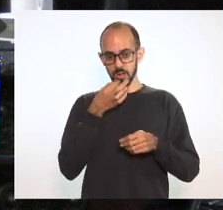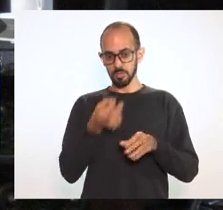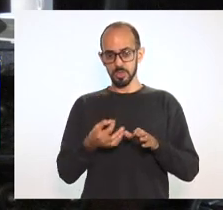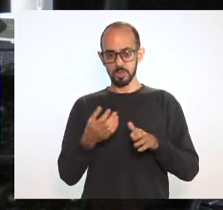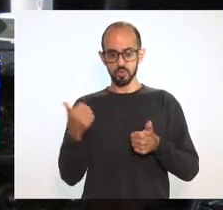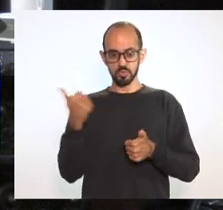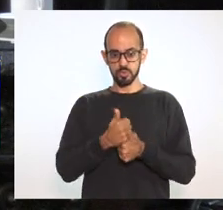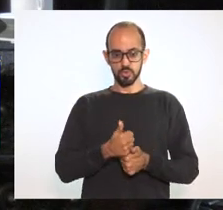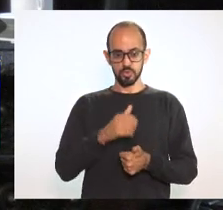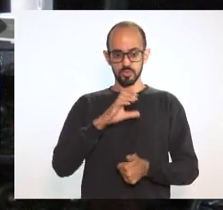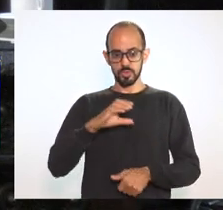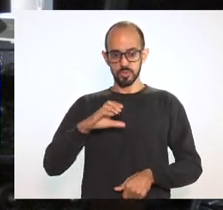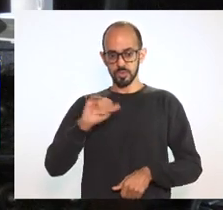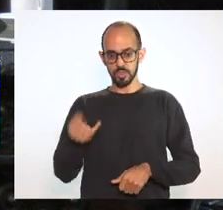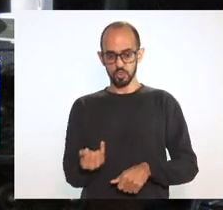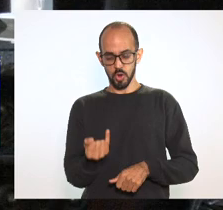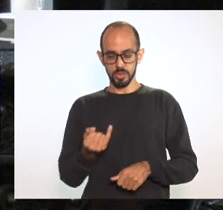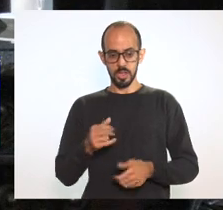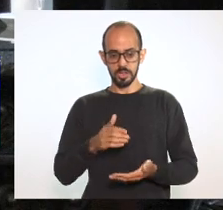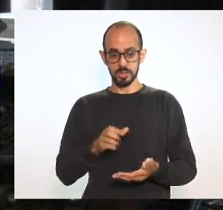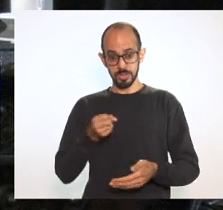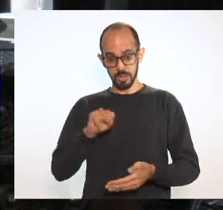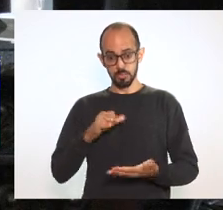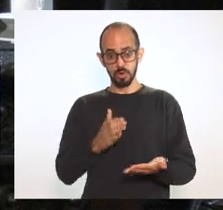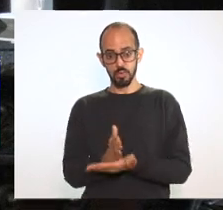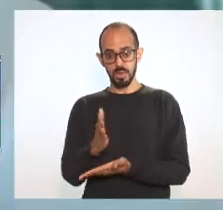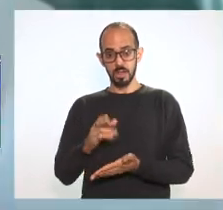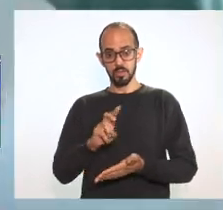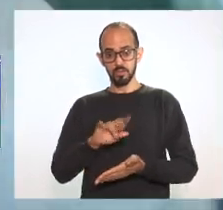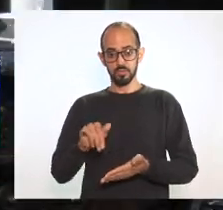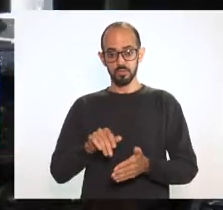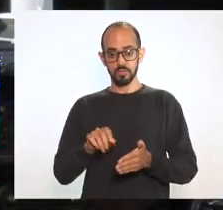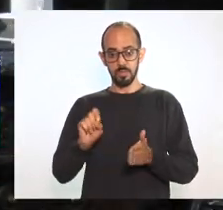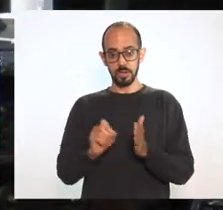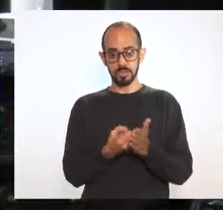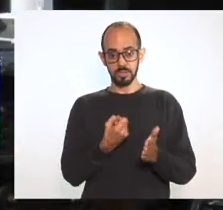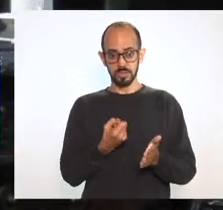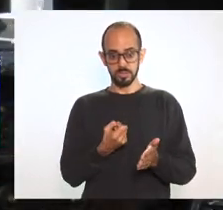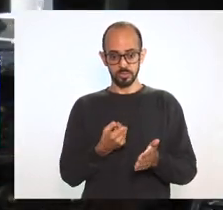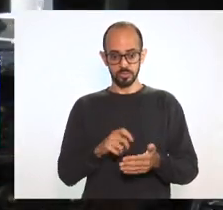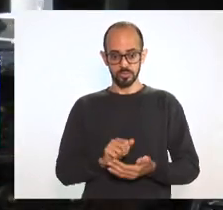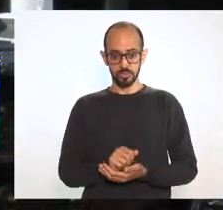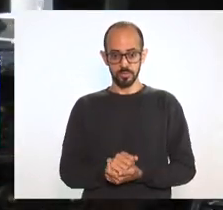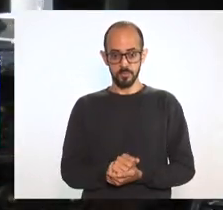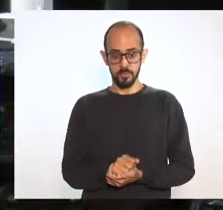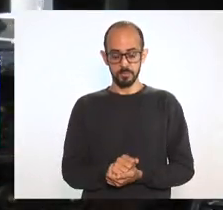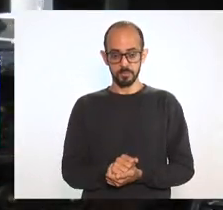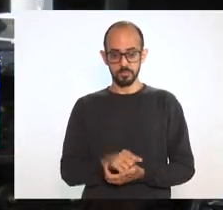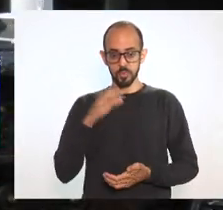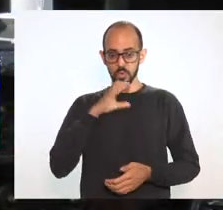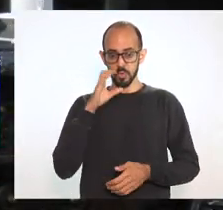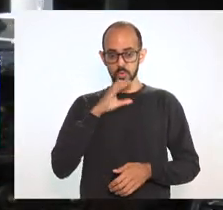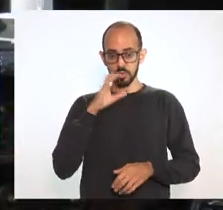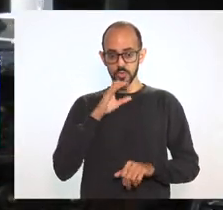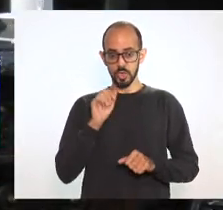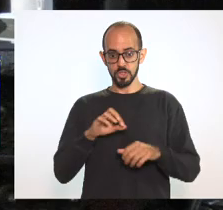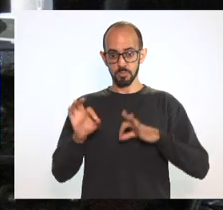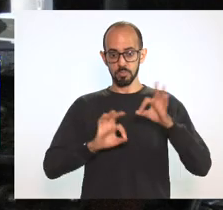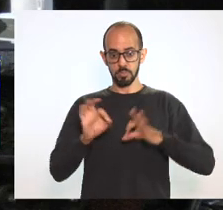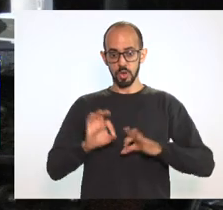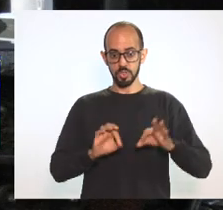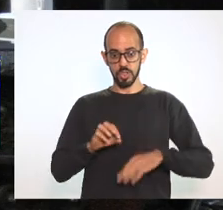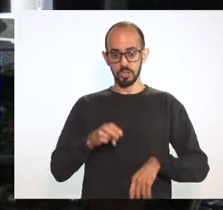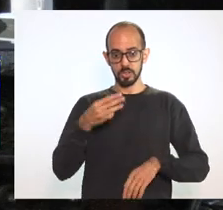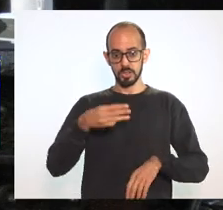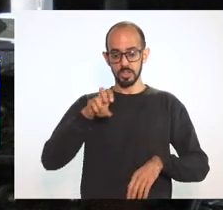como estão aprovados, vai ao autógrafo. Para a declaração, presidente. Ao final. Anuncio, em regime de urgência, em discussão única, projeto de lei